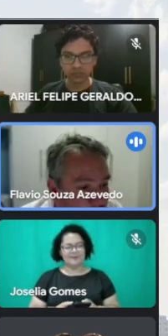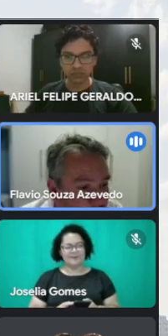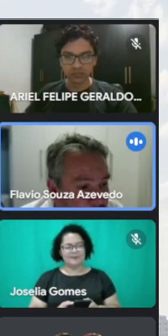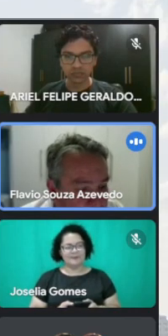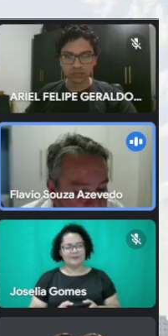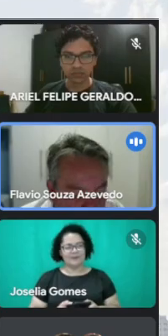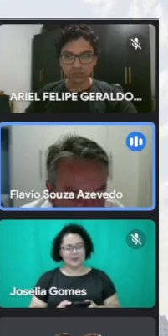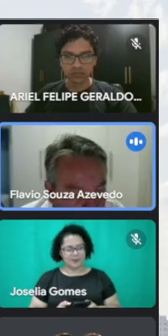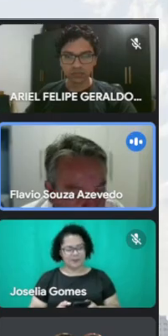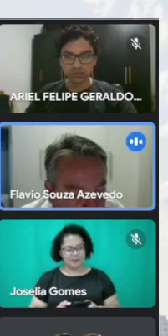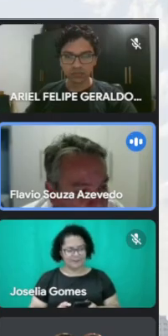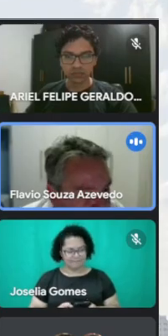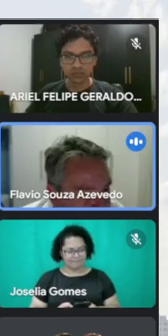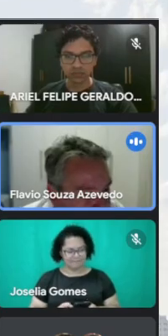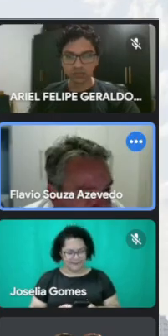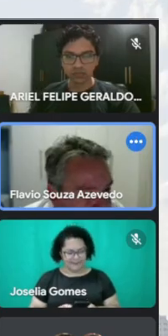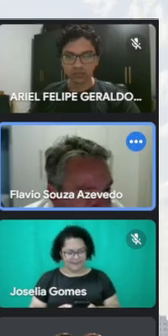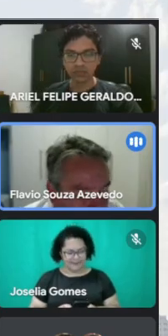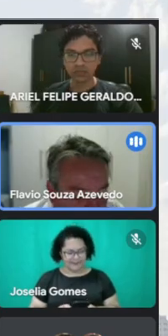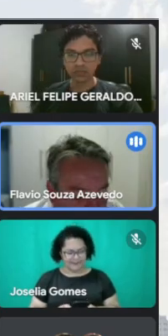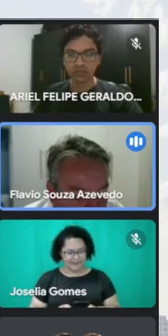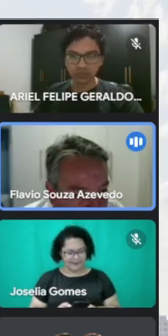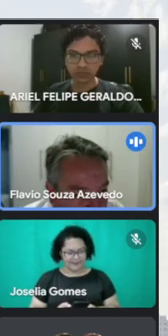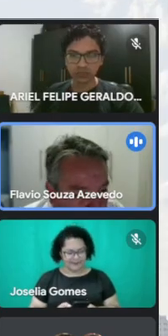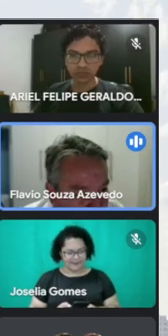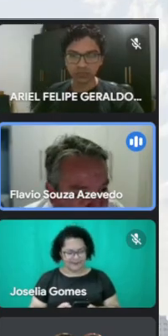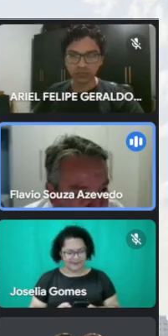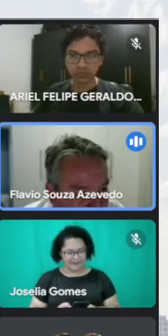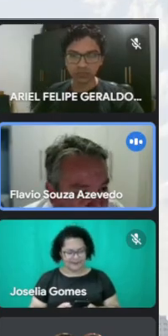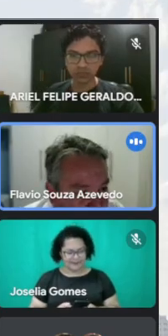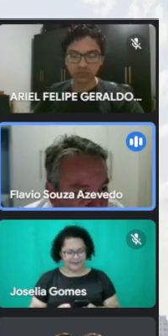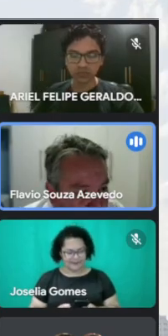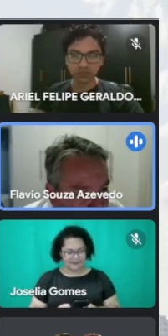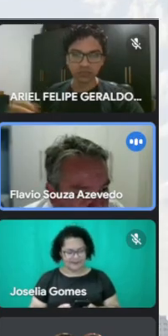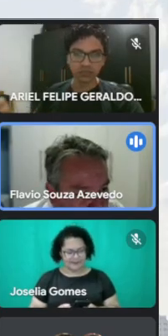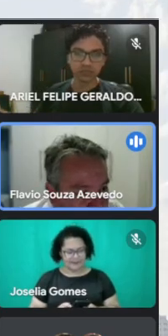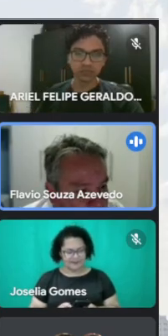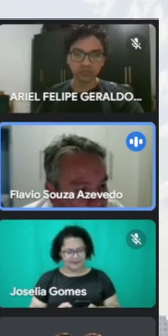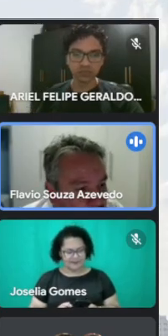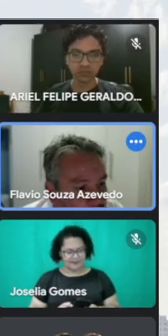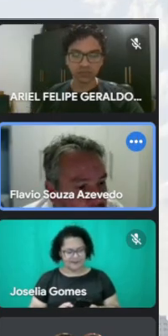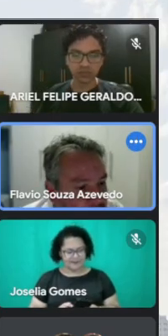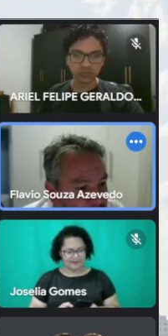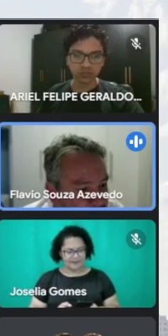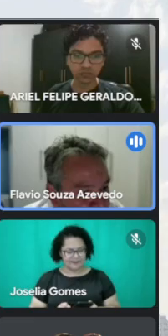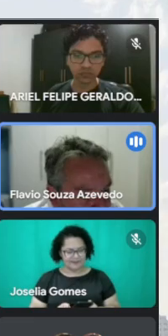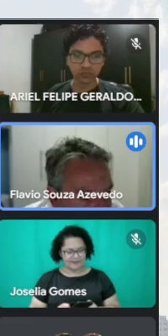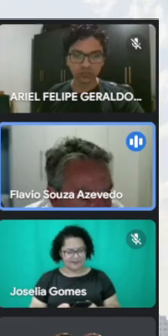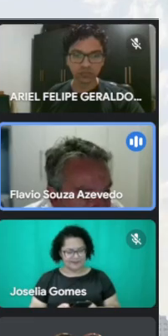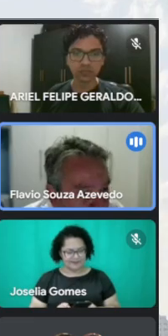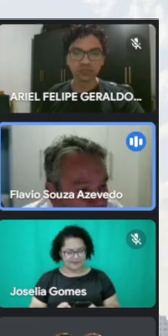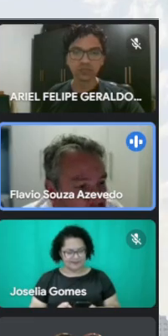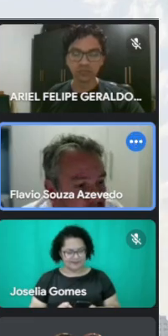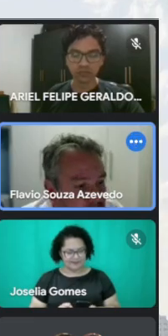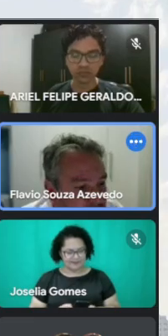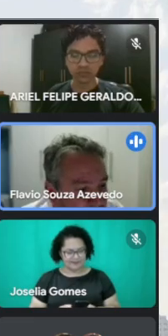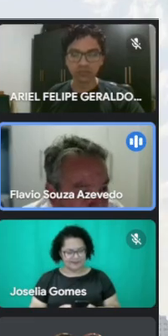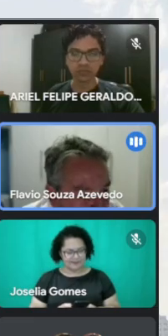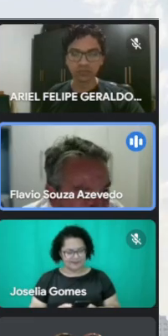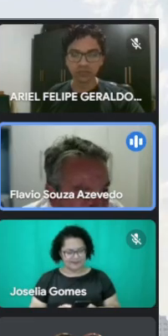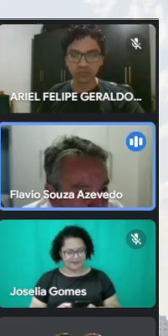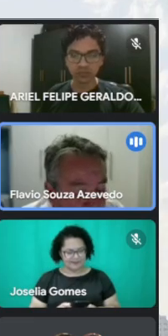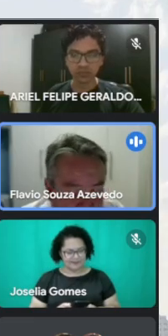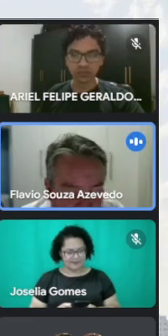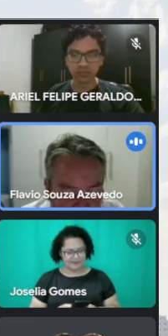a parte das plantas, né, a parte da fitorremediação das plantas. Então, tem um tempo, tem o sol, tem